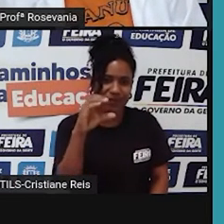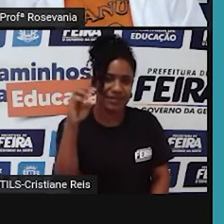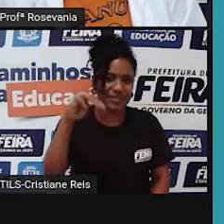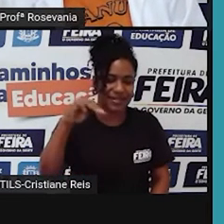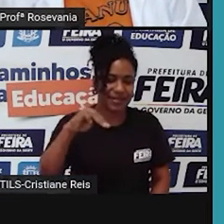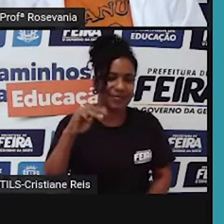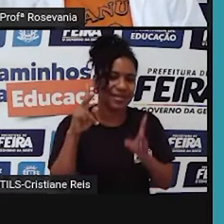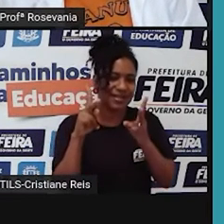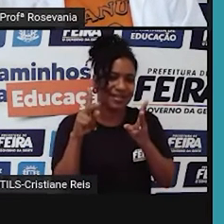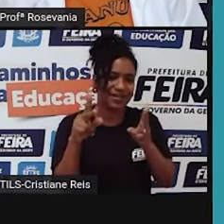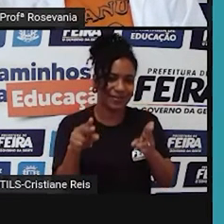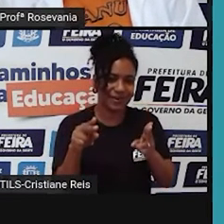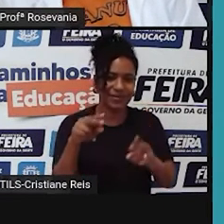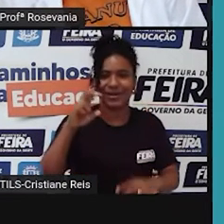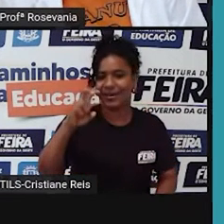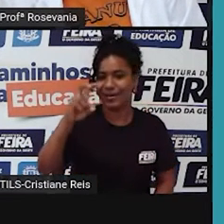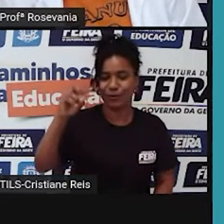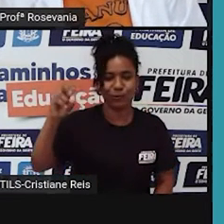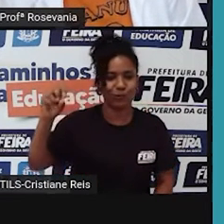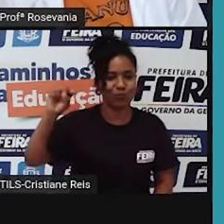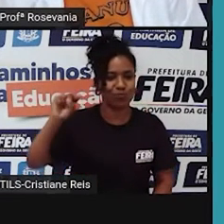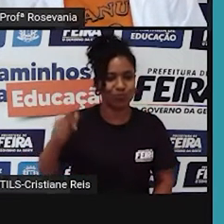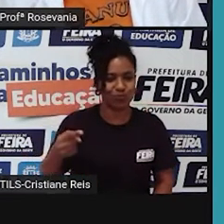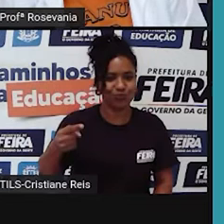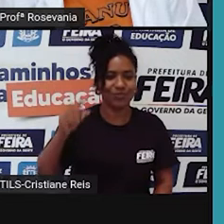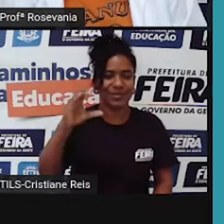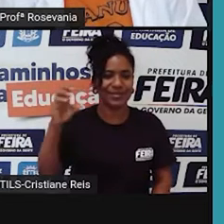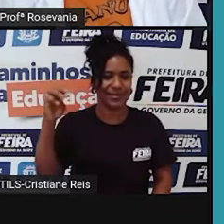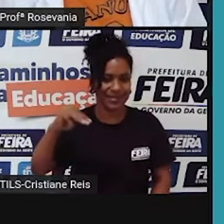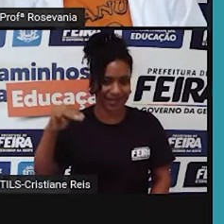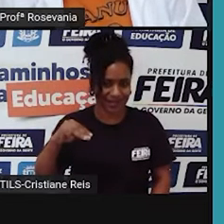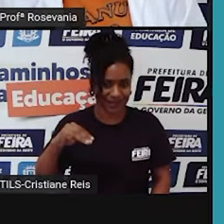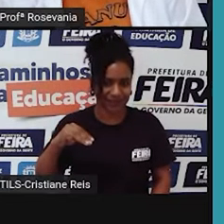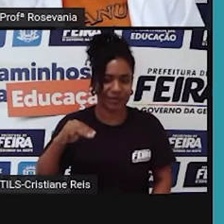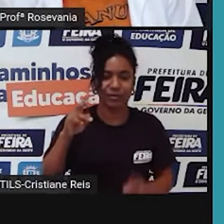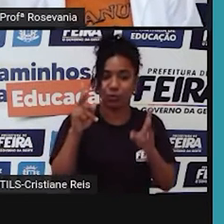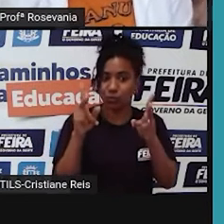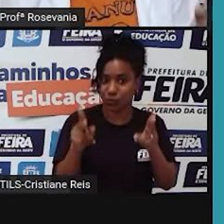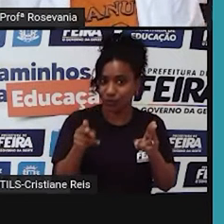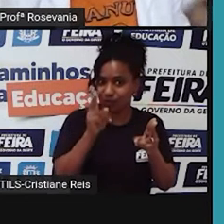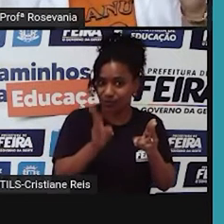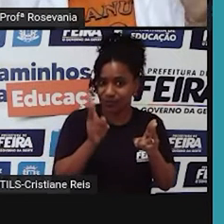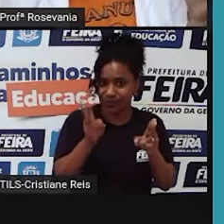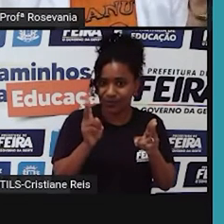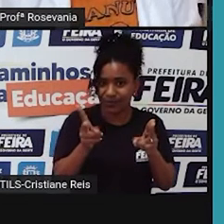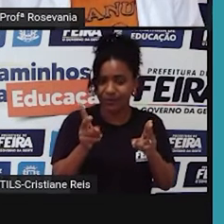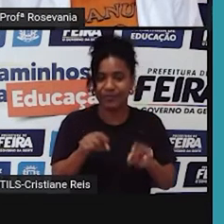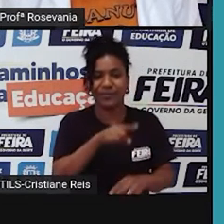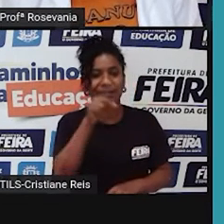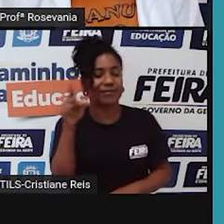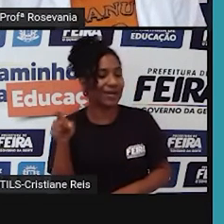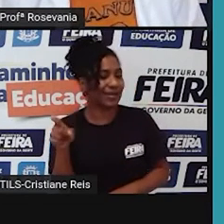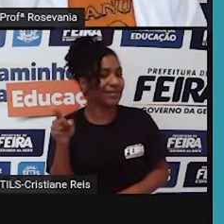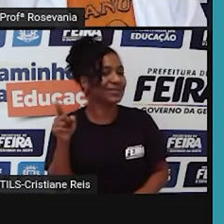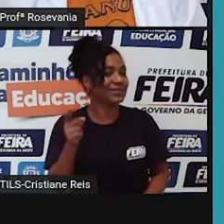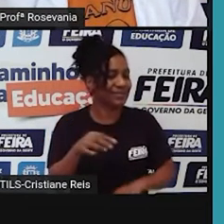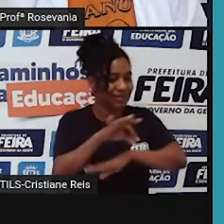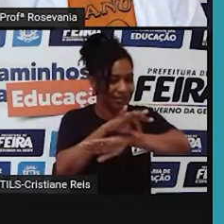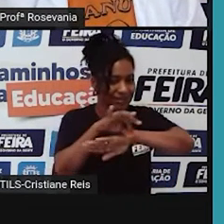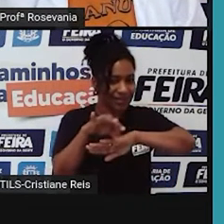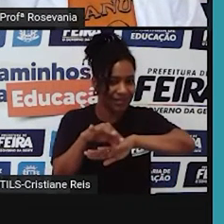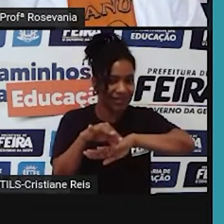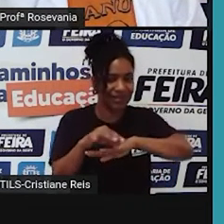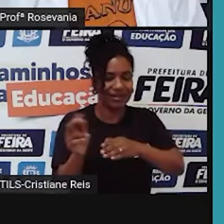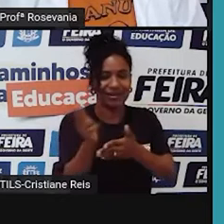equivale a 500 mil centímetros. Então, centímetro e centímetro. A escala gráfica,